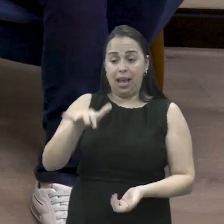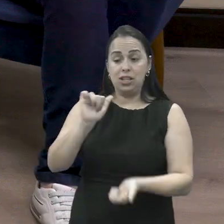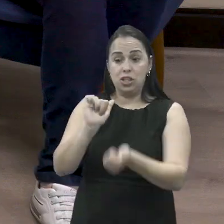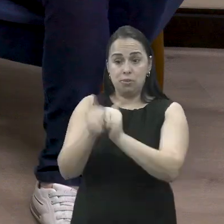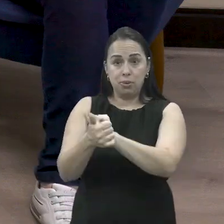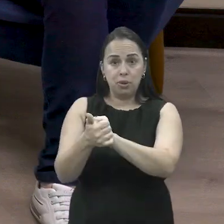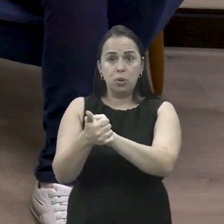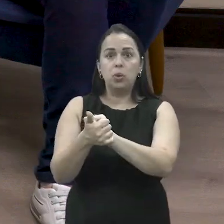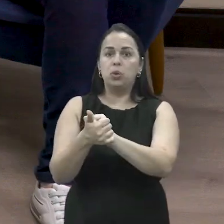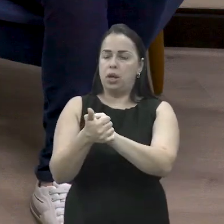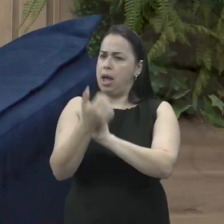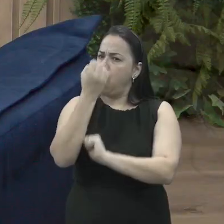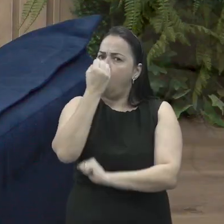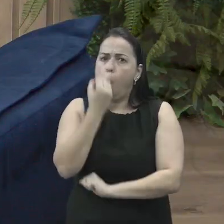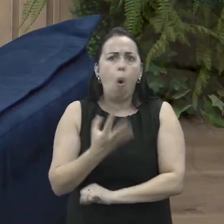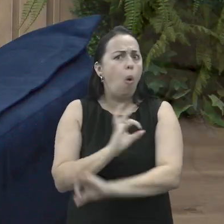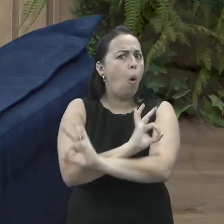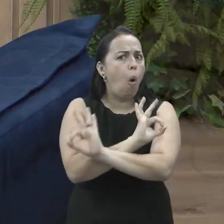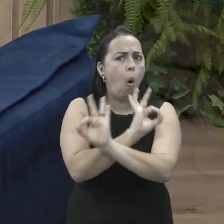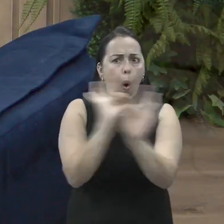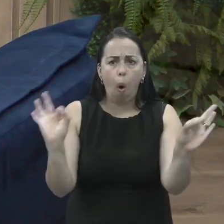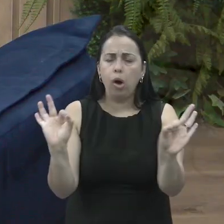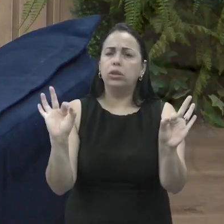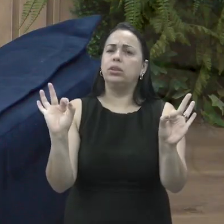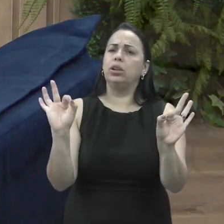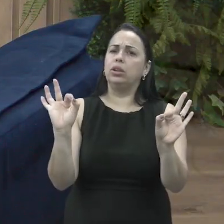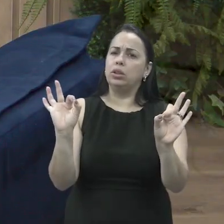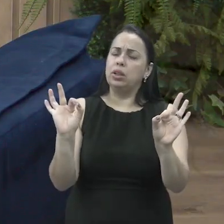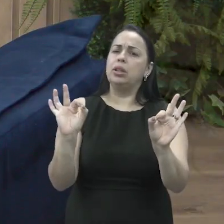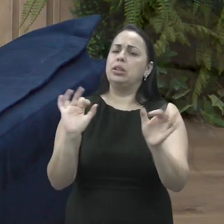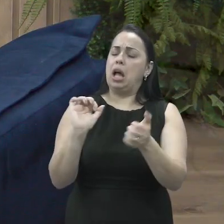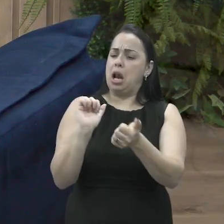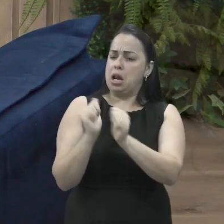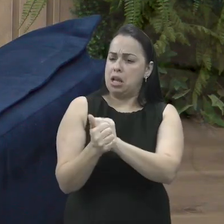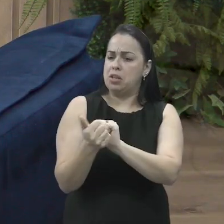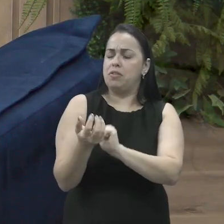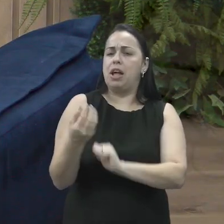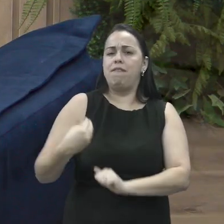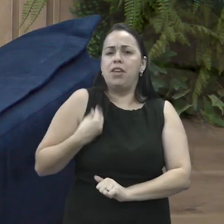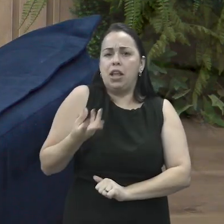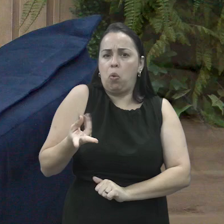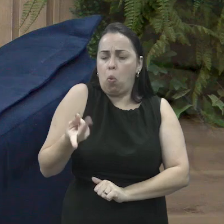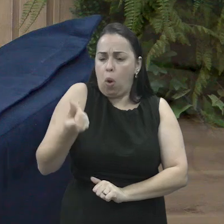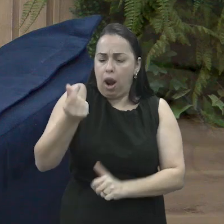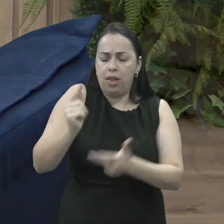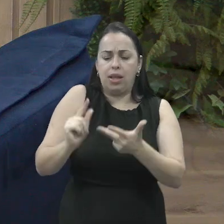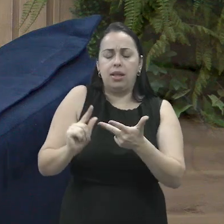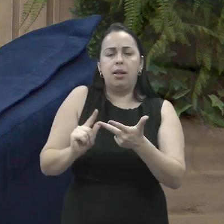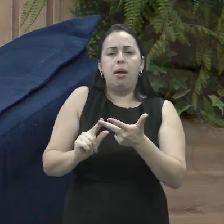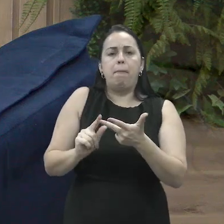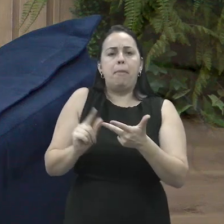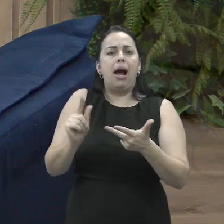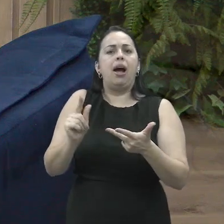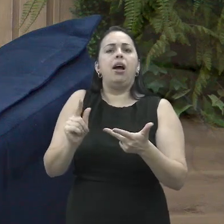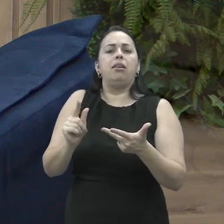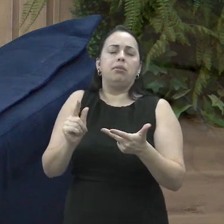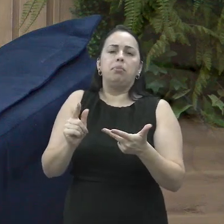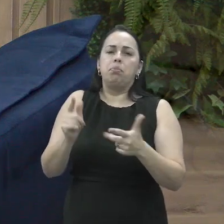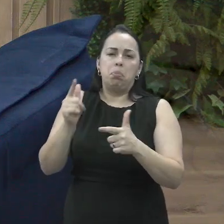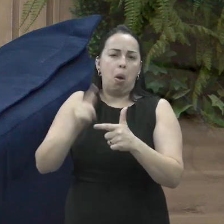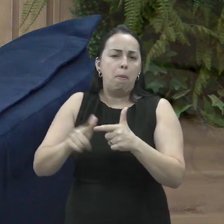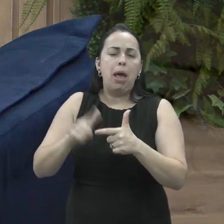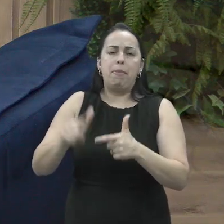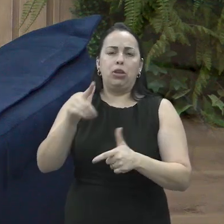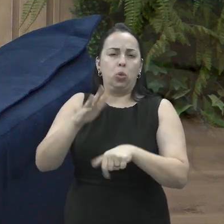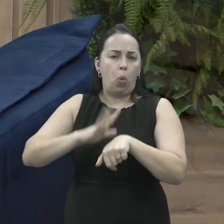a questão esportiva dela é muito boa, né? O trabalho envolvido no esporte, a qualidade de vida, a prevenção na